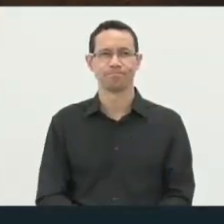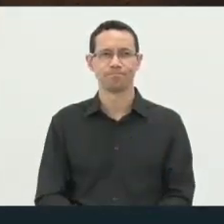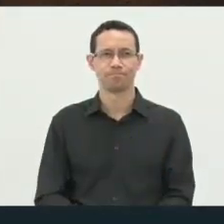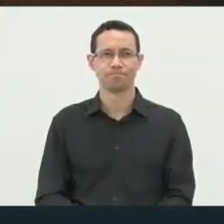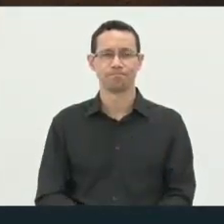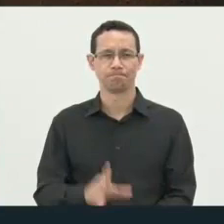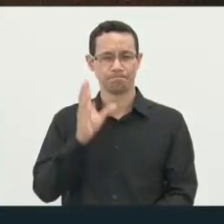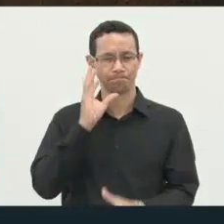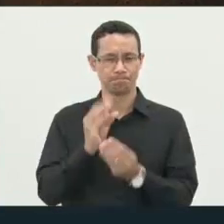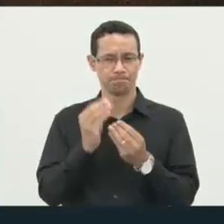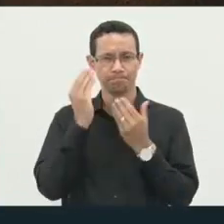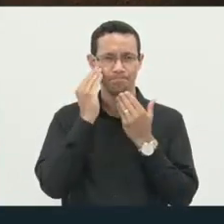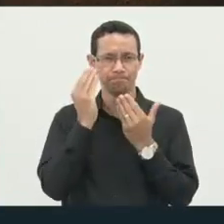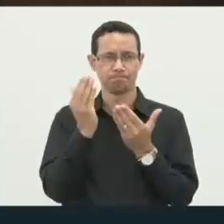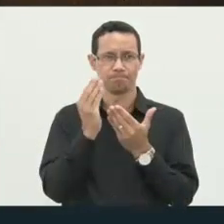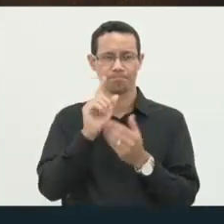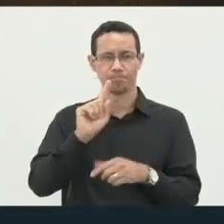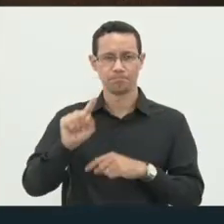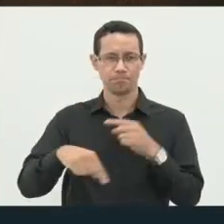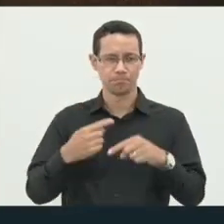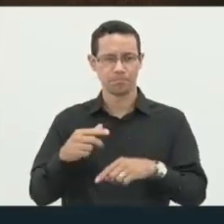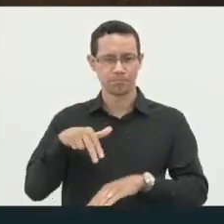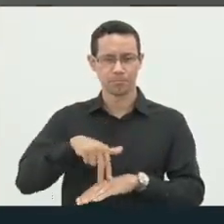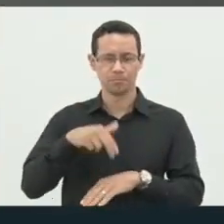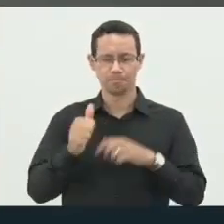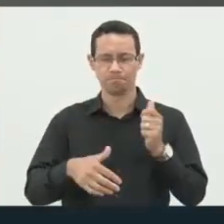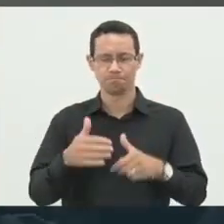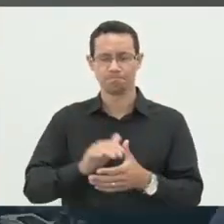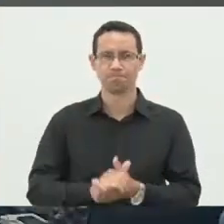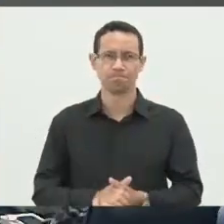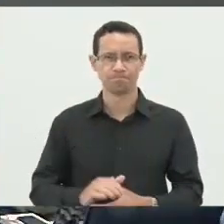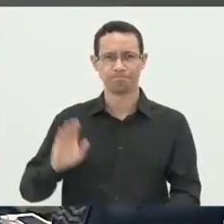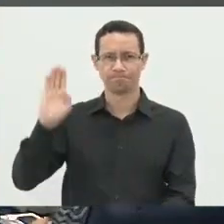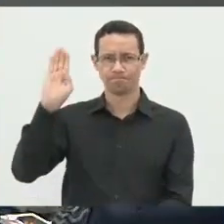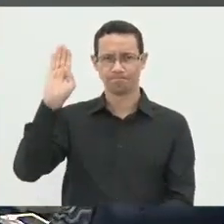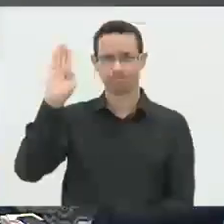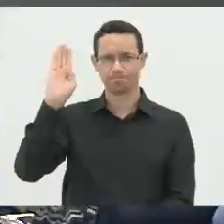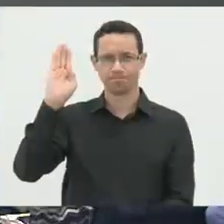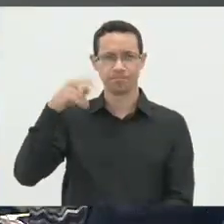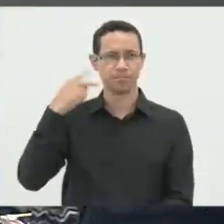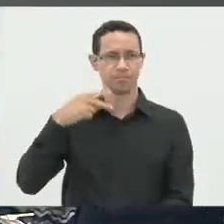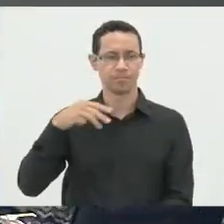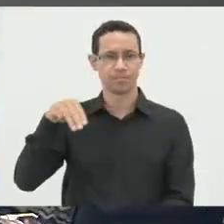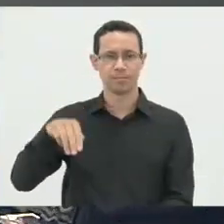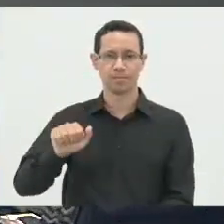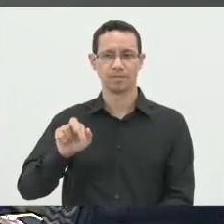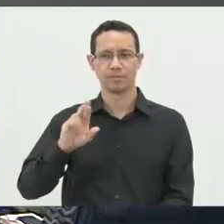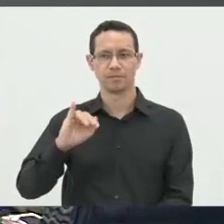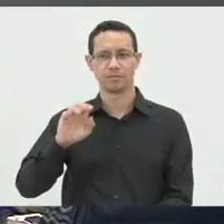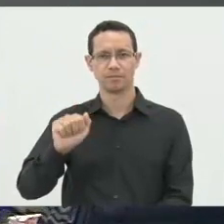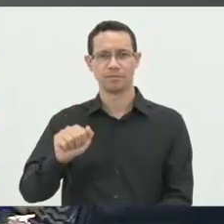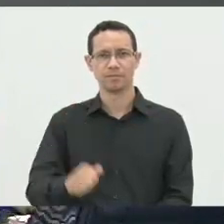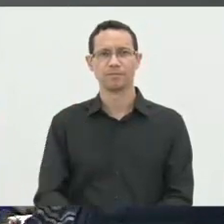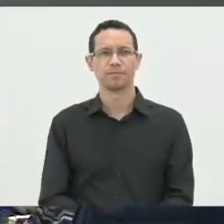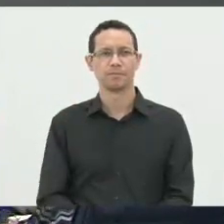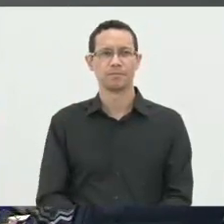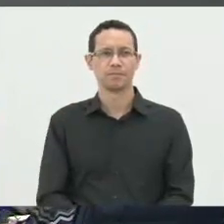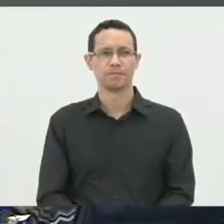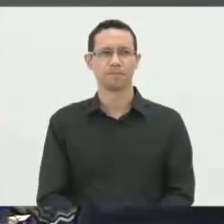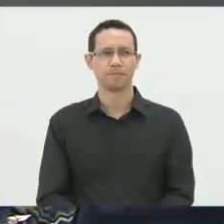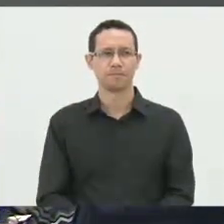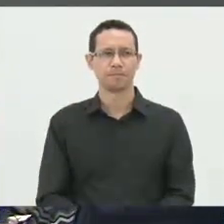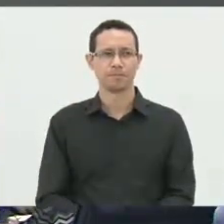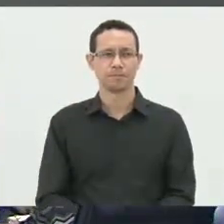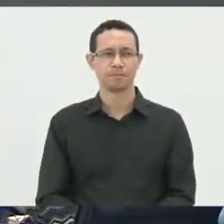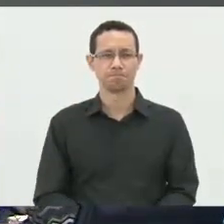obrigado daqui a pouco a gente volta aqui para Tribuna para encaminhar para encaminhar vereadora Márcia eu vi